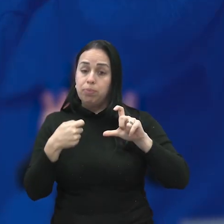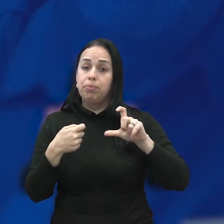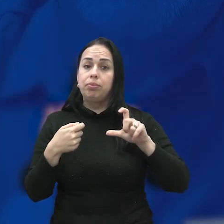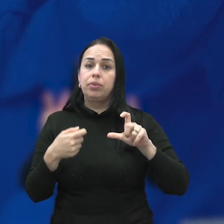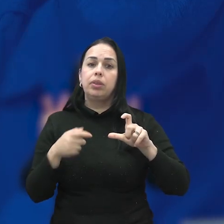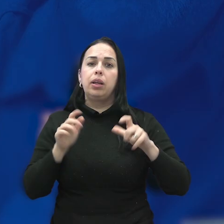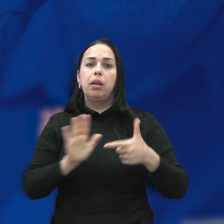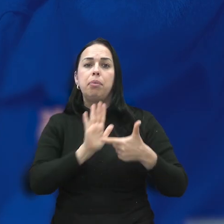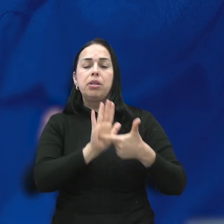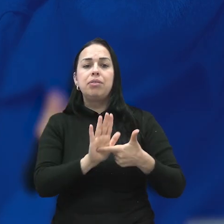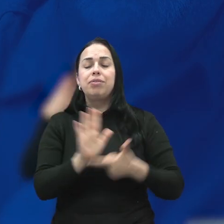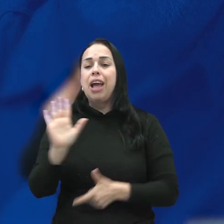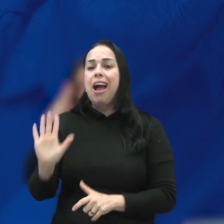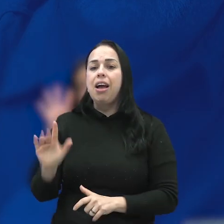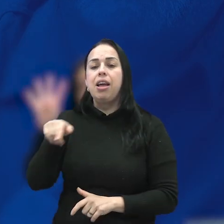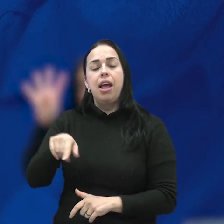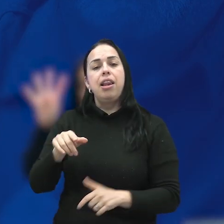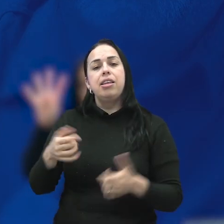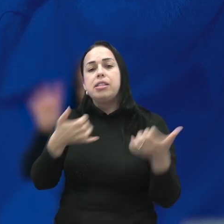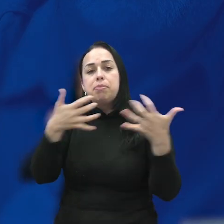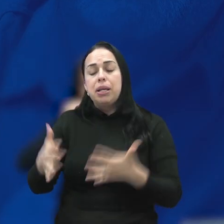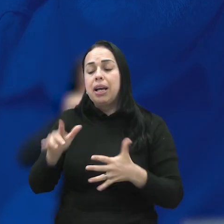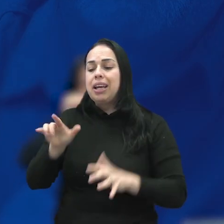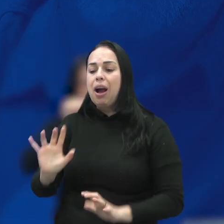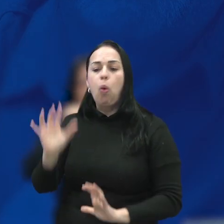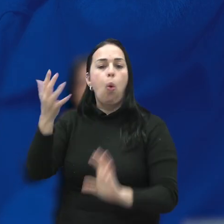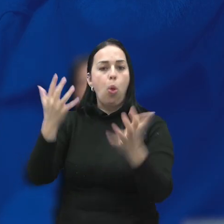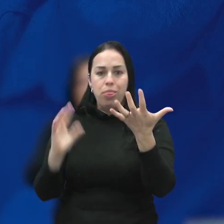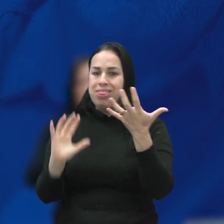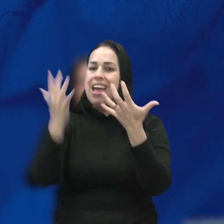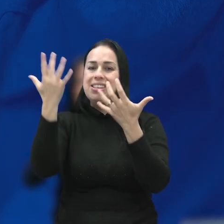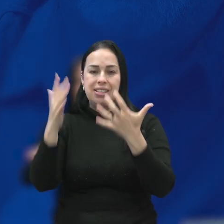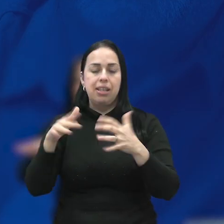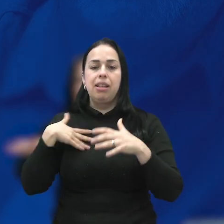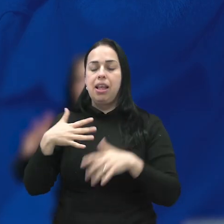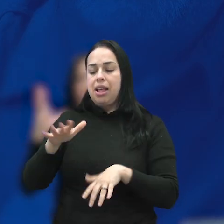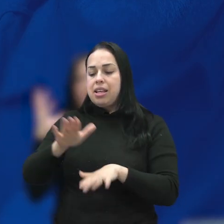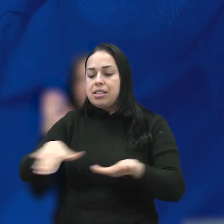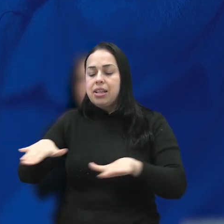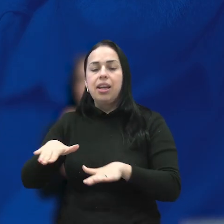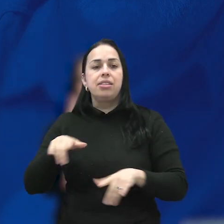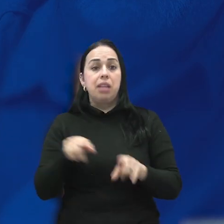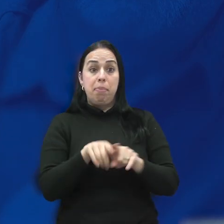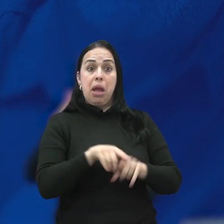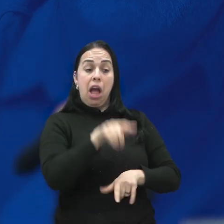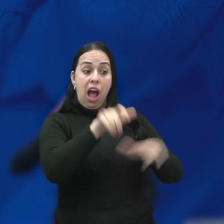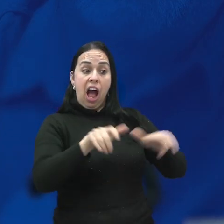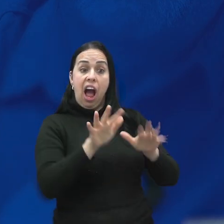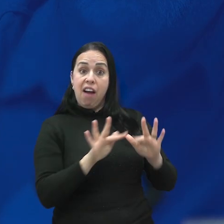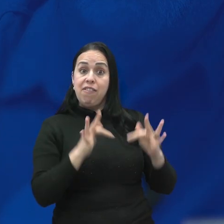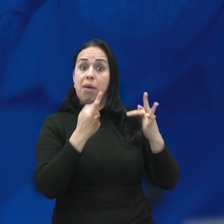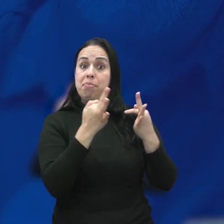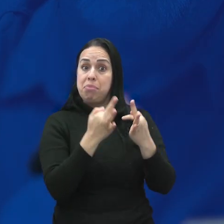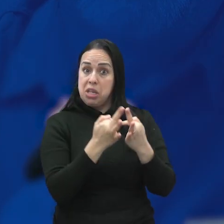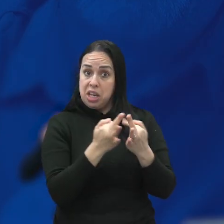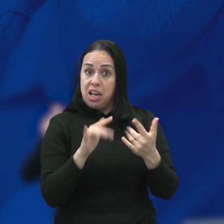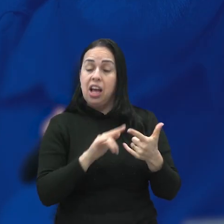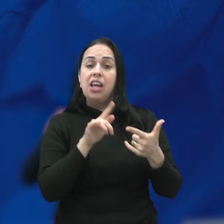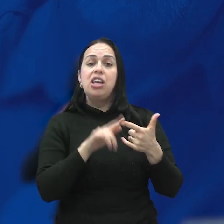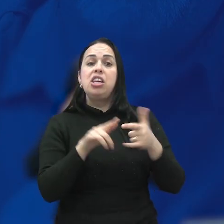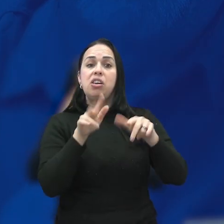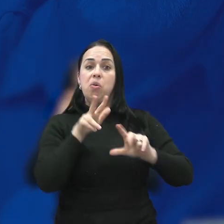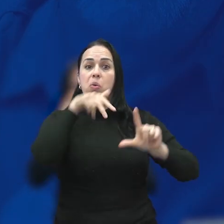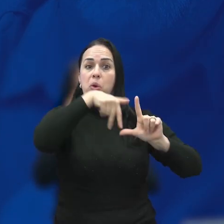plenário. O material expõe a realidade de adultização nas redes e revela até mesmo a presença de familiares e influencers